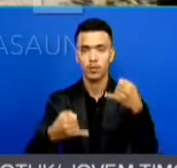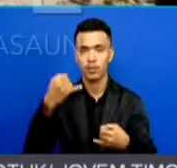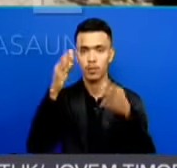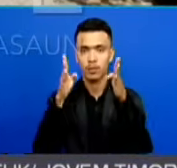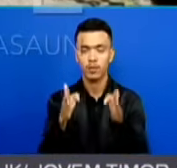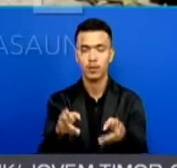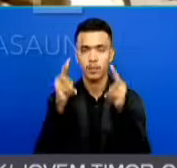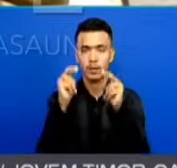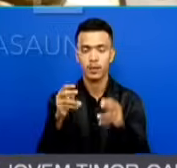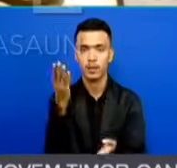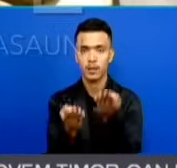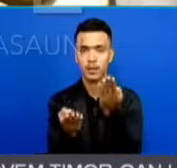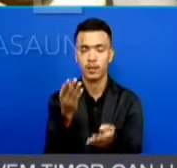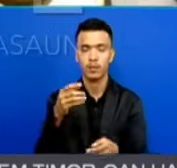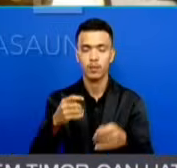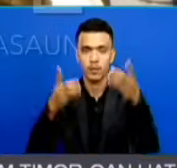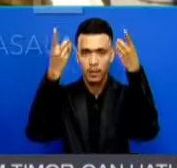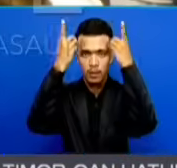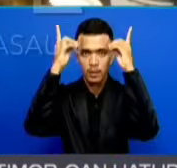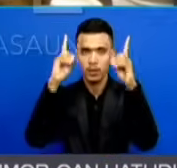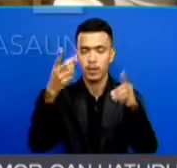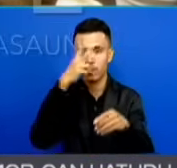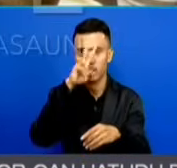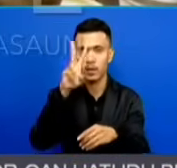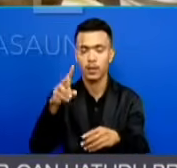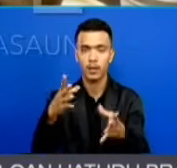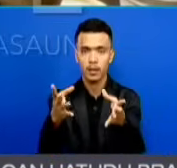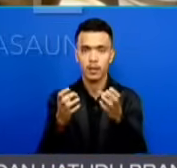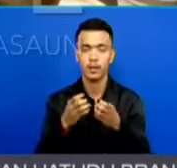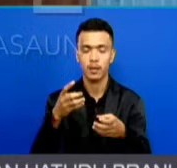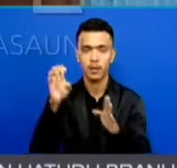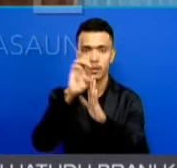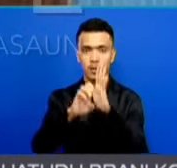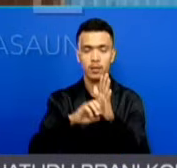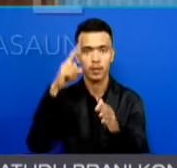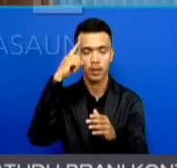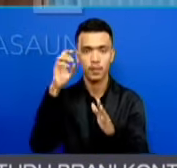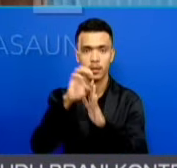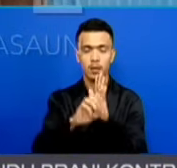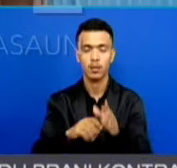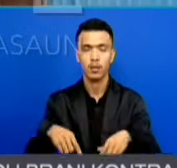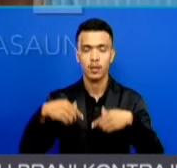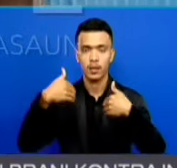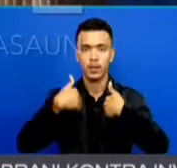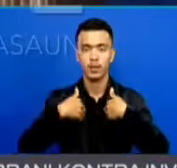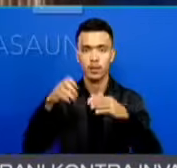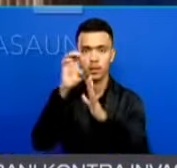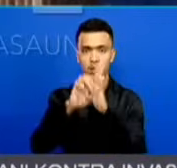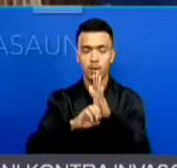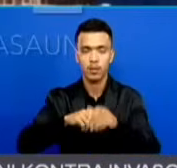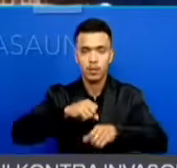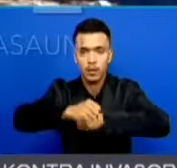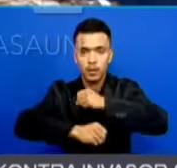decisão hotu ho di harre ba interesse povo nien. Tamba estado ne existe ho povo nia sacrifício noterus